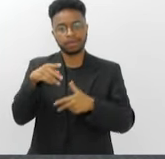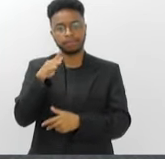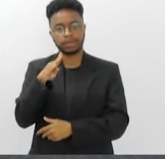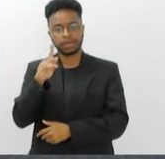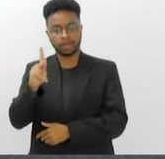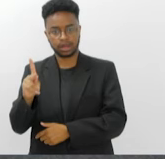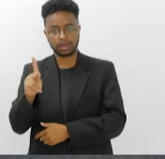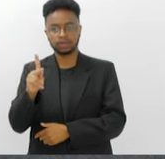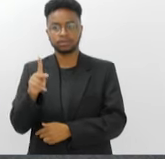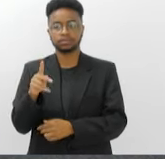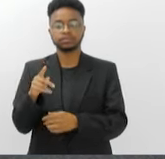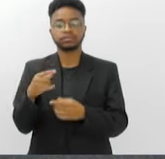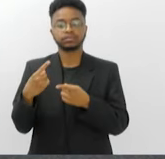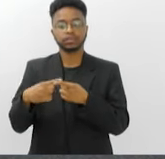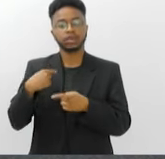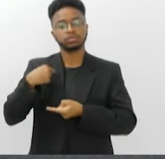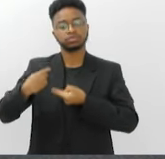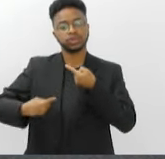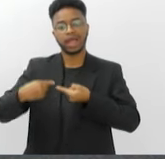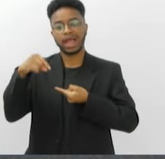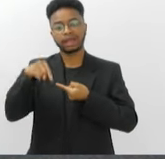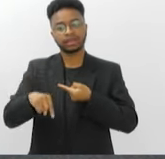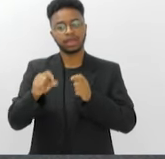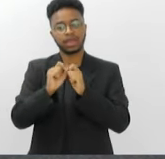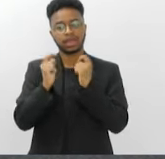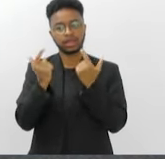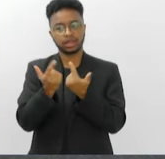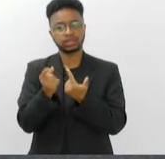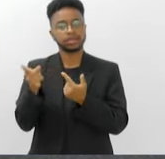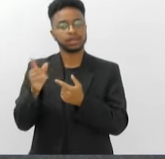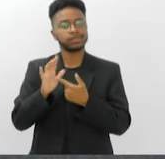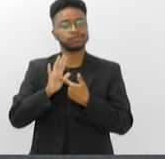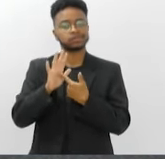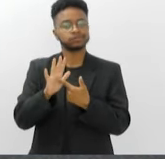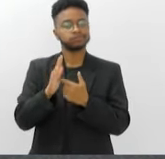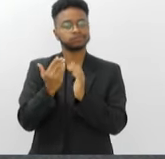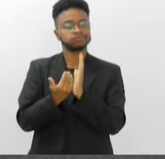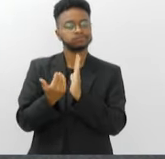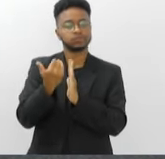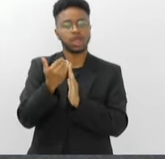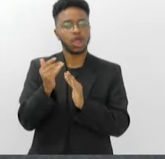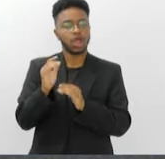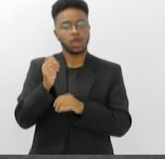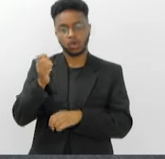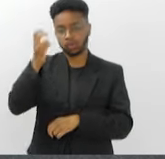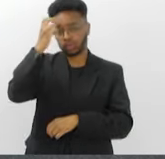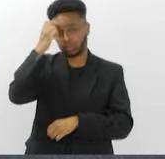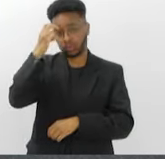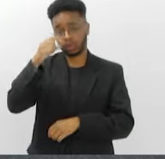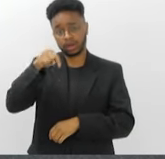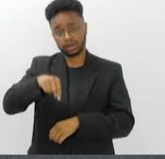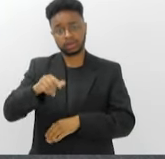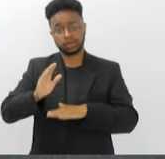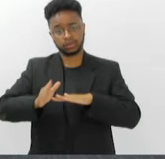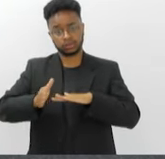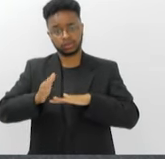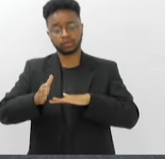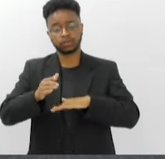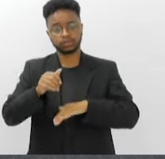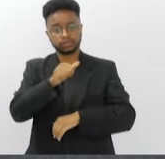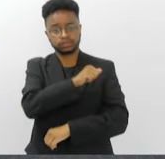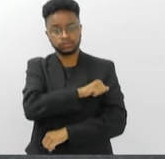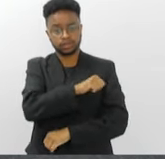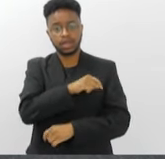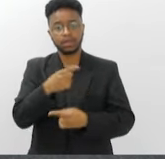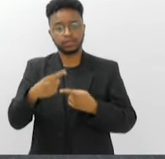aqui na nossa casa, é um dos maiores expoentes da cultura contemporânea fluminense. BK, inclusive, recentemente foi